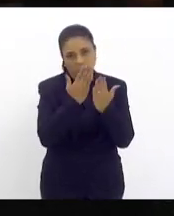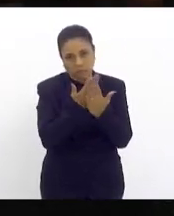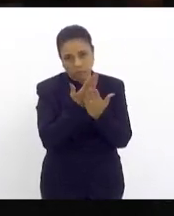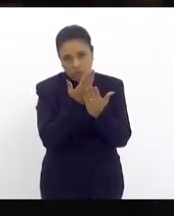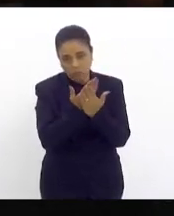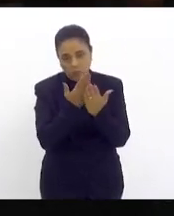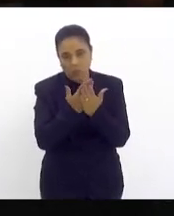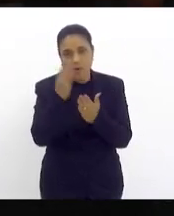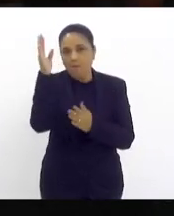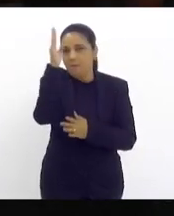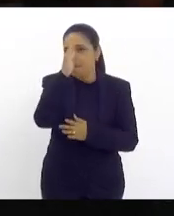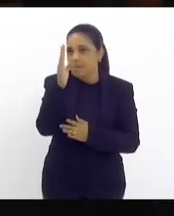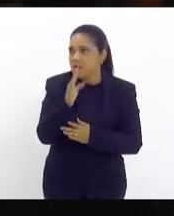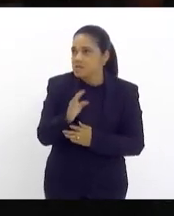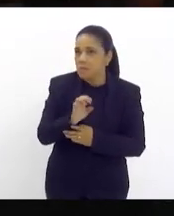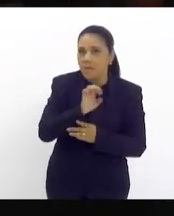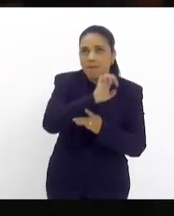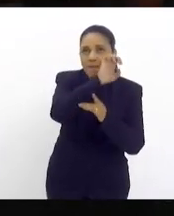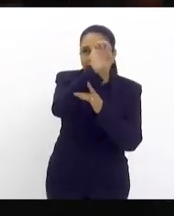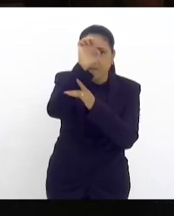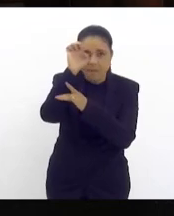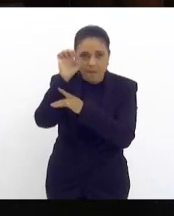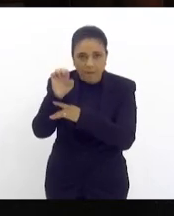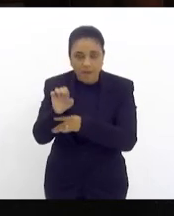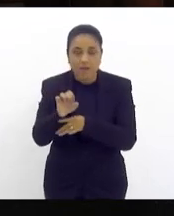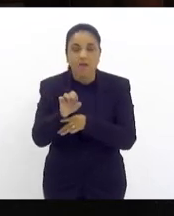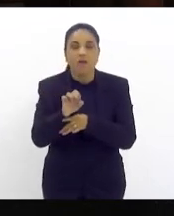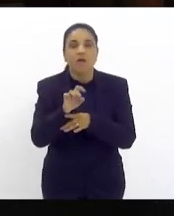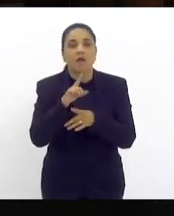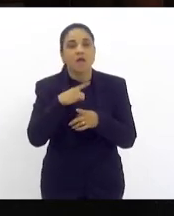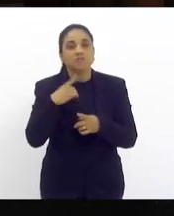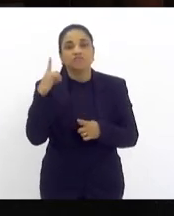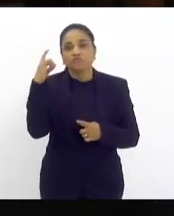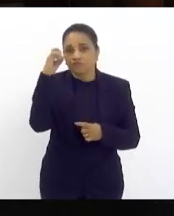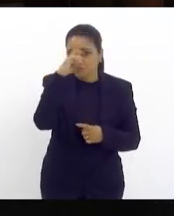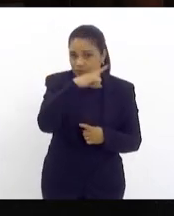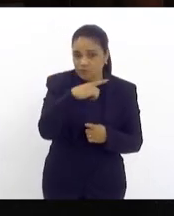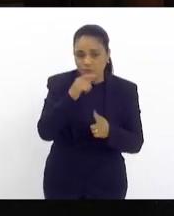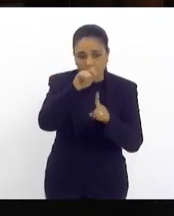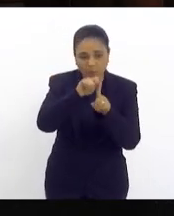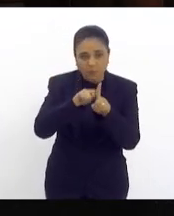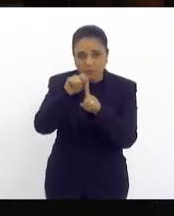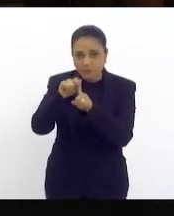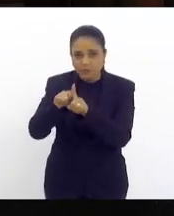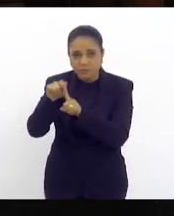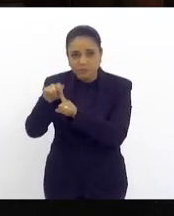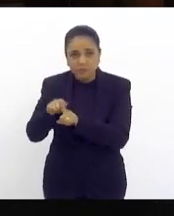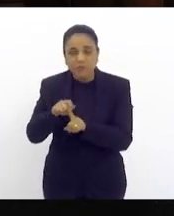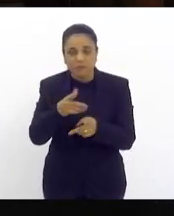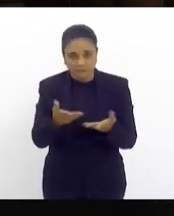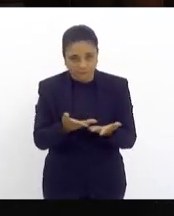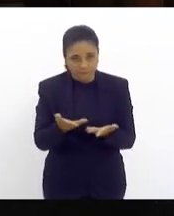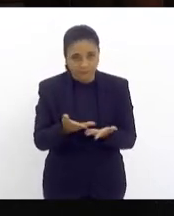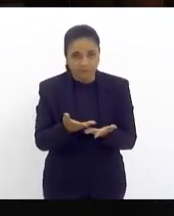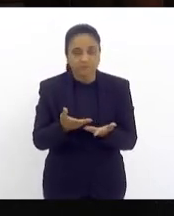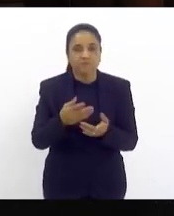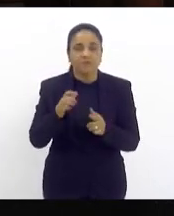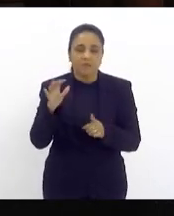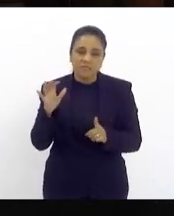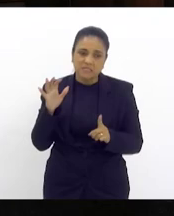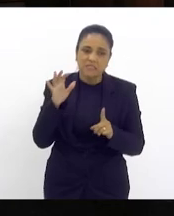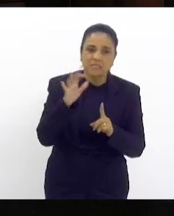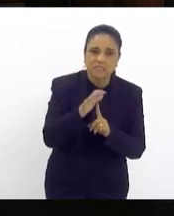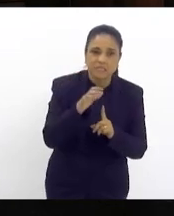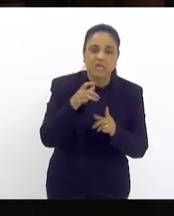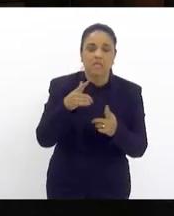afora um corte que se assevera Especialmente nos últimos meses é bem verdade que esses ataques aqui